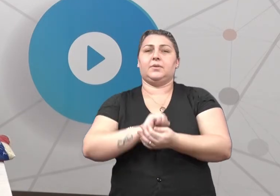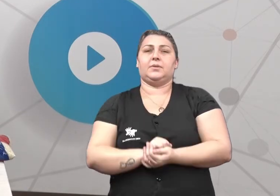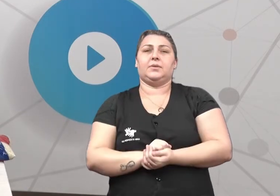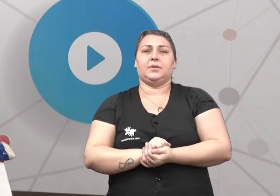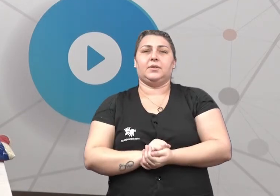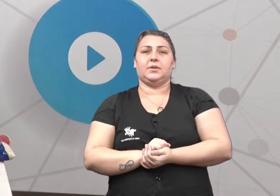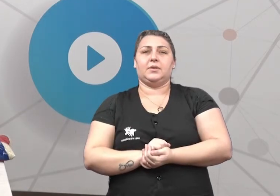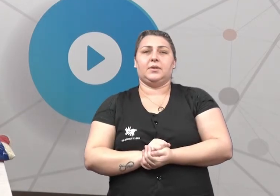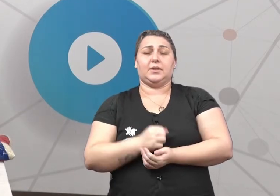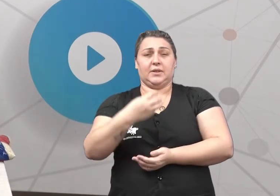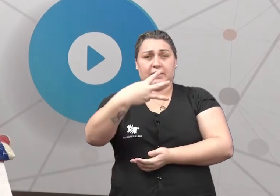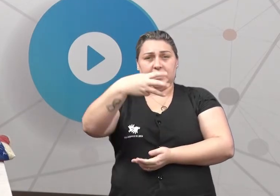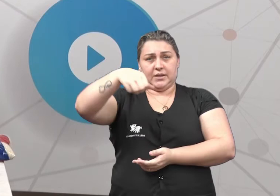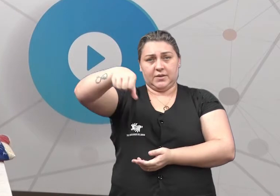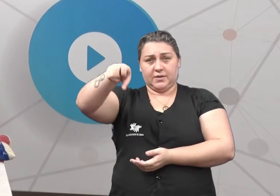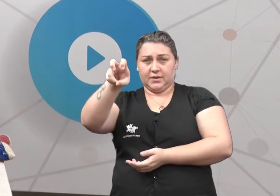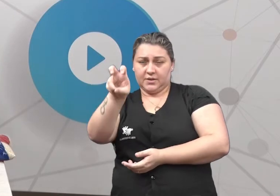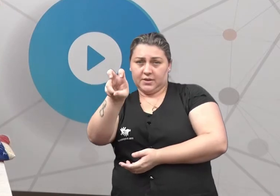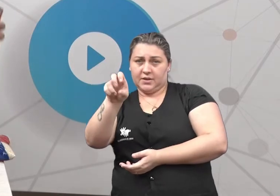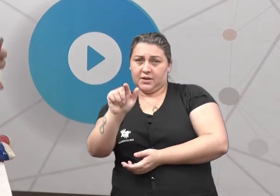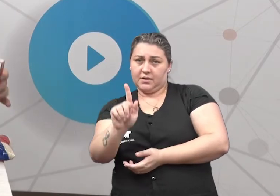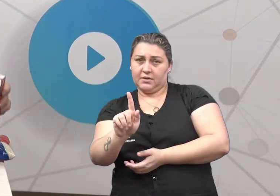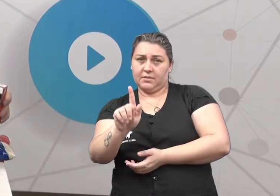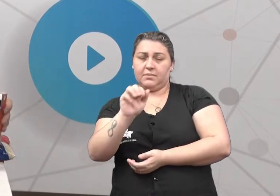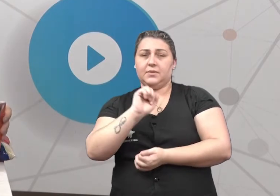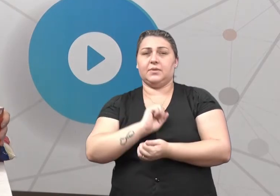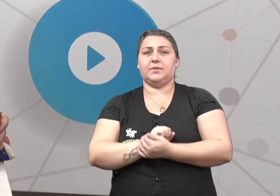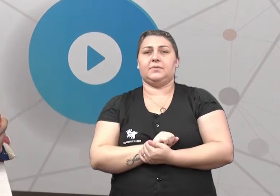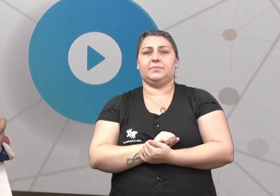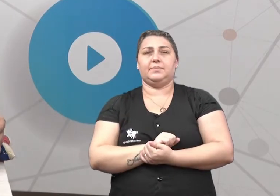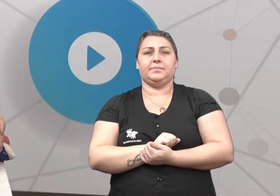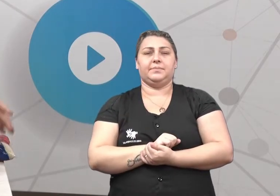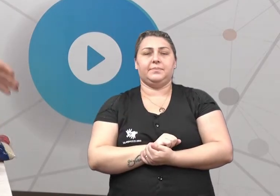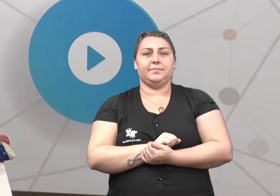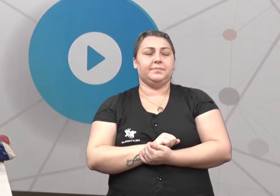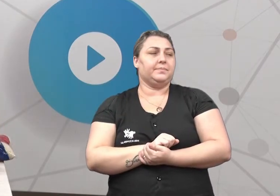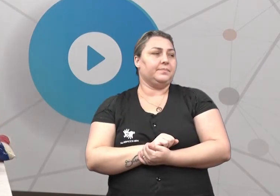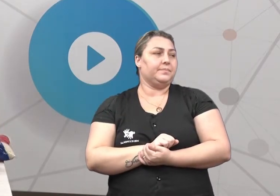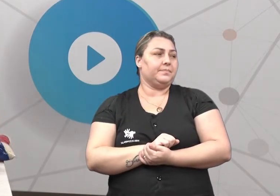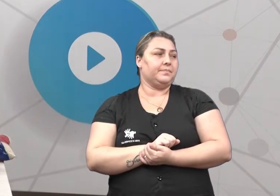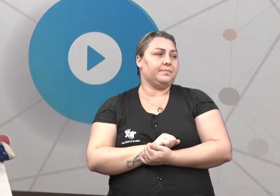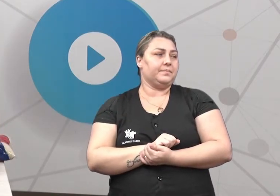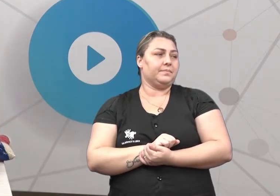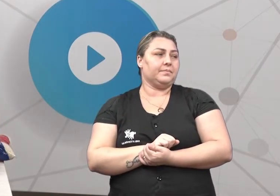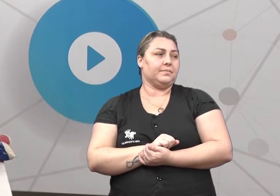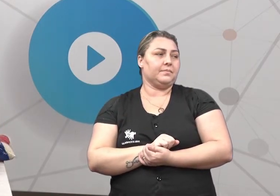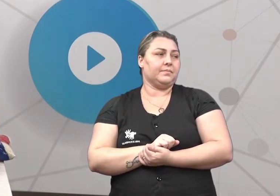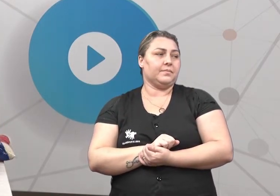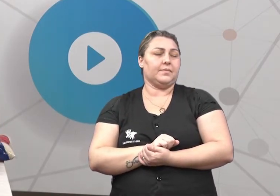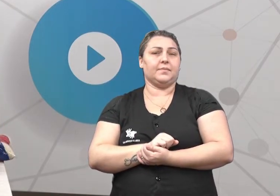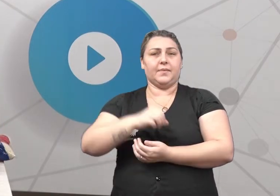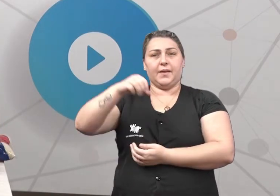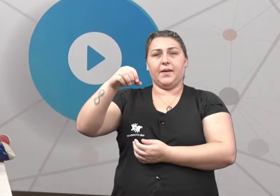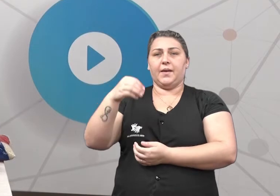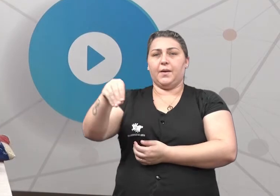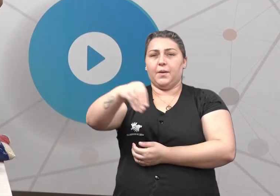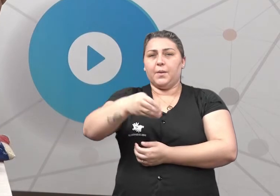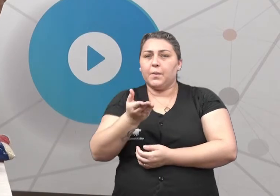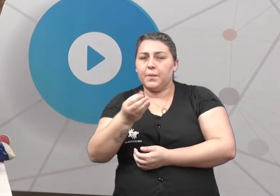eu tenho 395 gramas. Uma farinha de milho